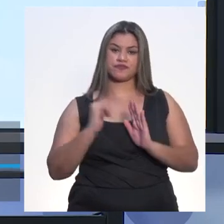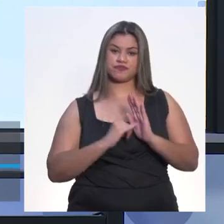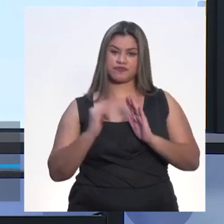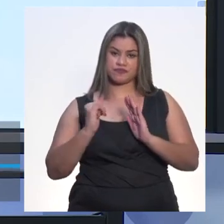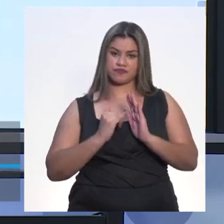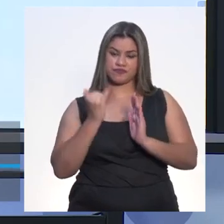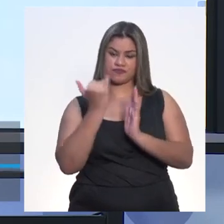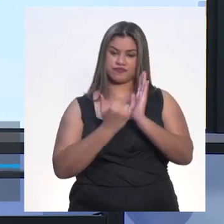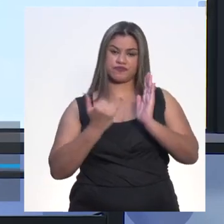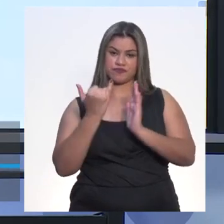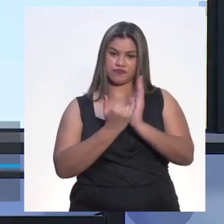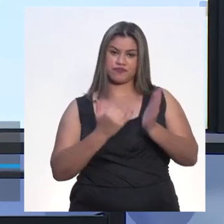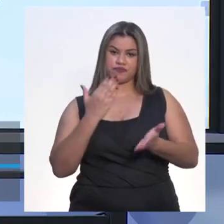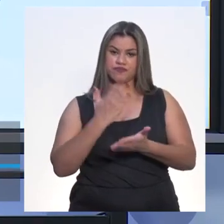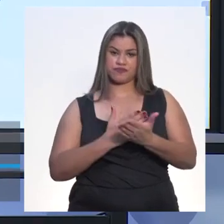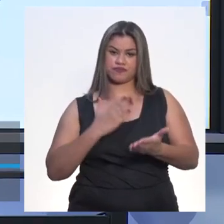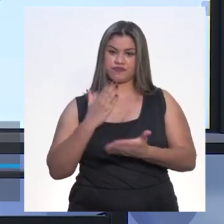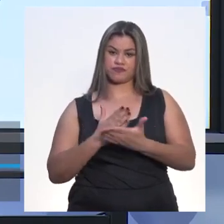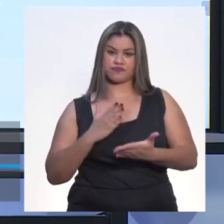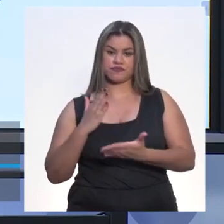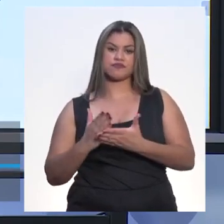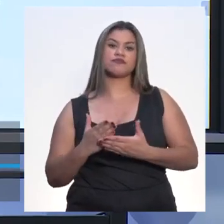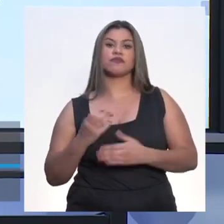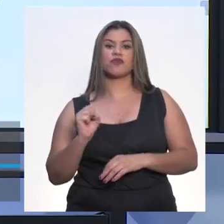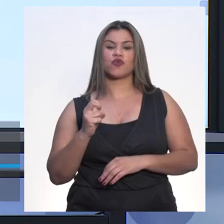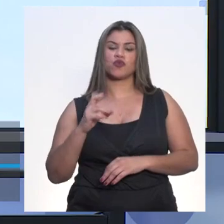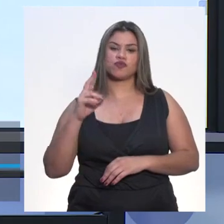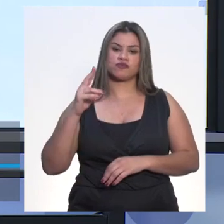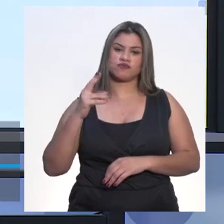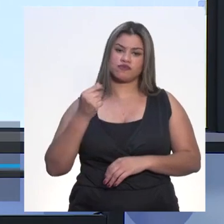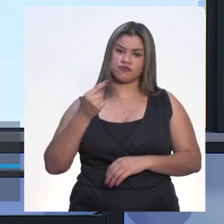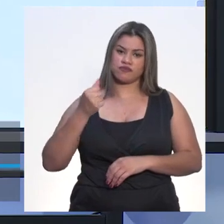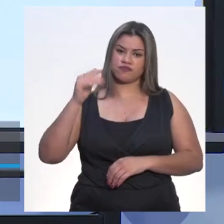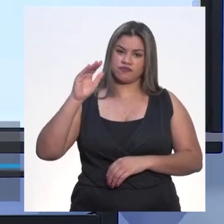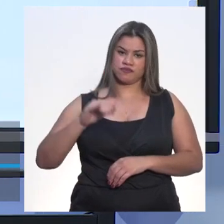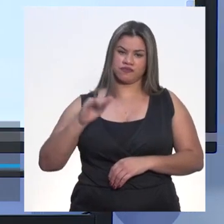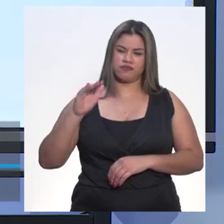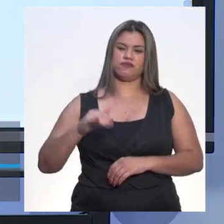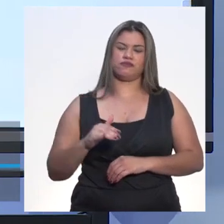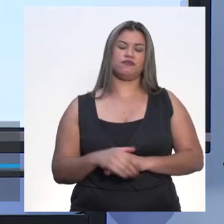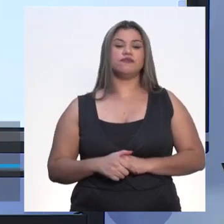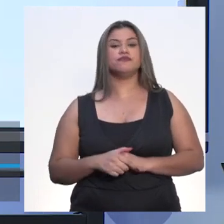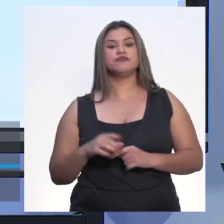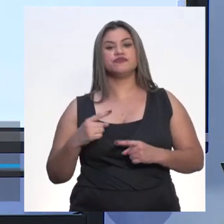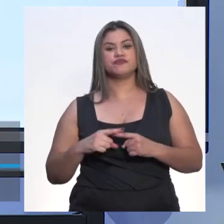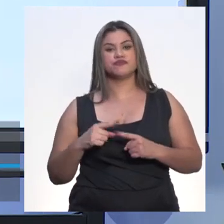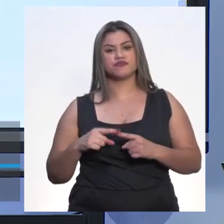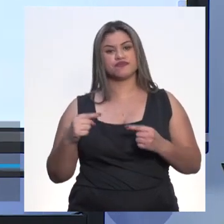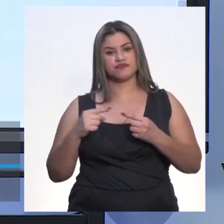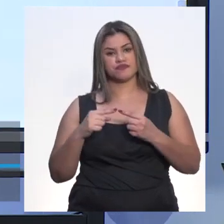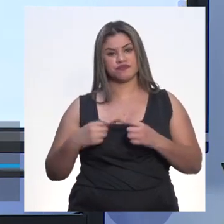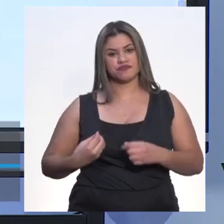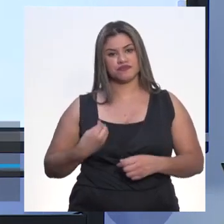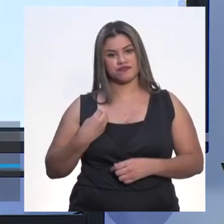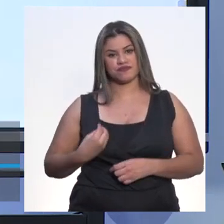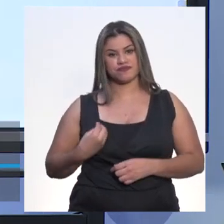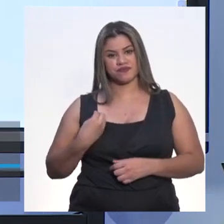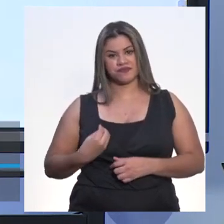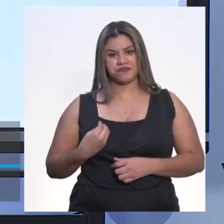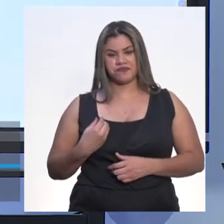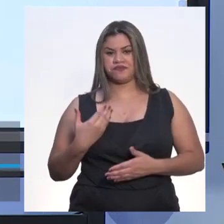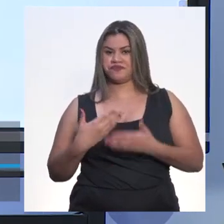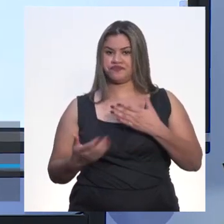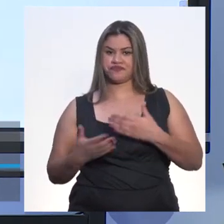dos parcelamentos, quando a gente tem um desconto, quando a gente não tem, porque é uma coisa que a gente vive, mesmo que seja